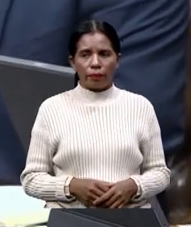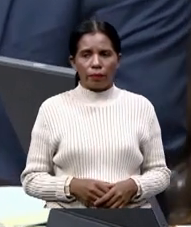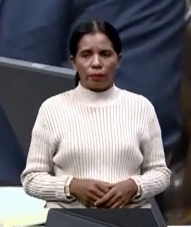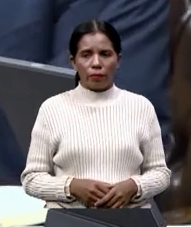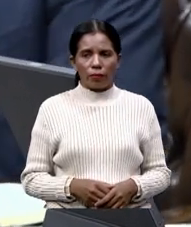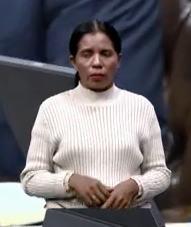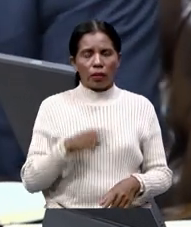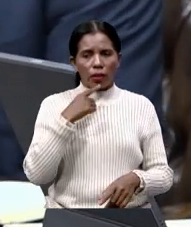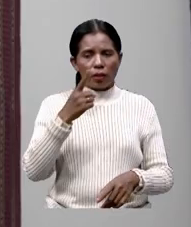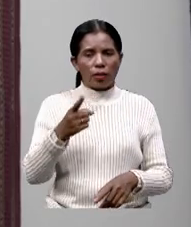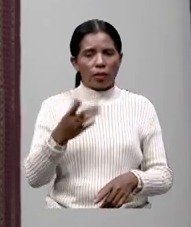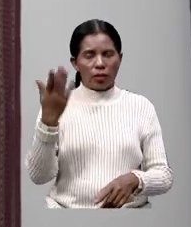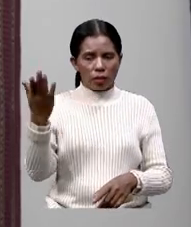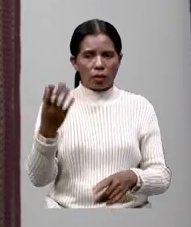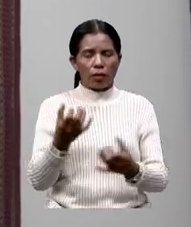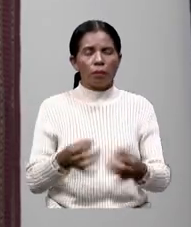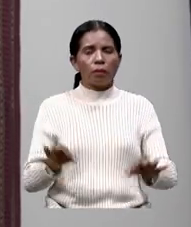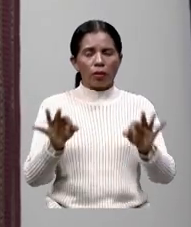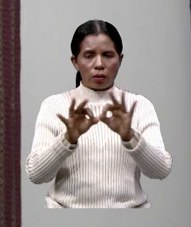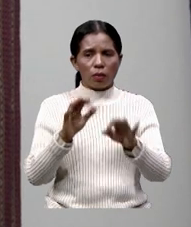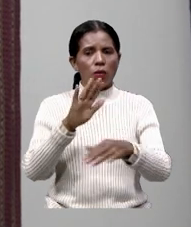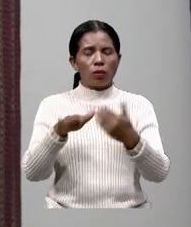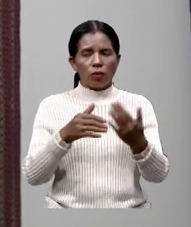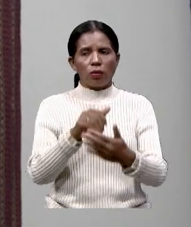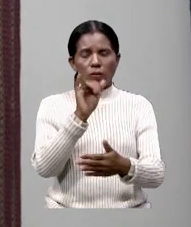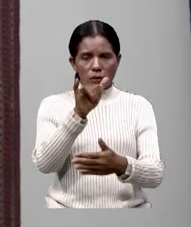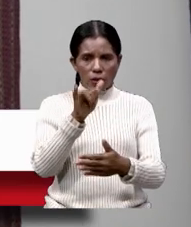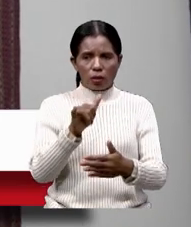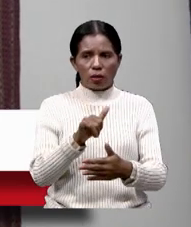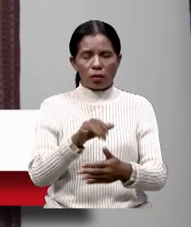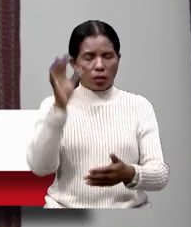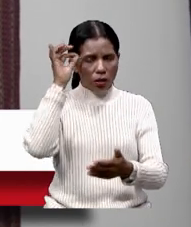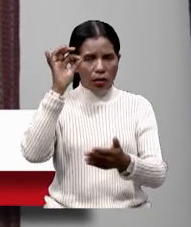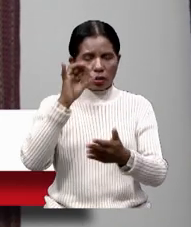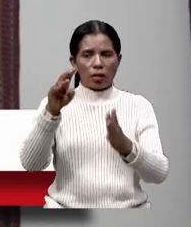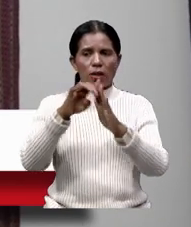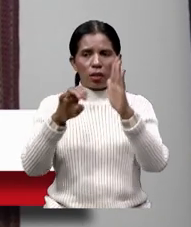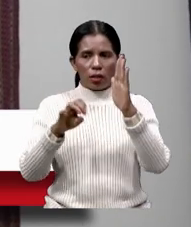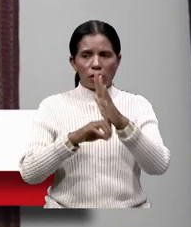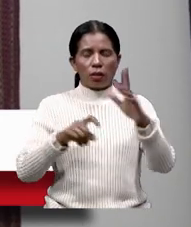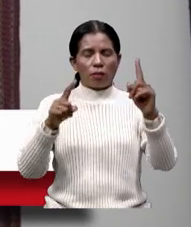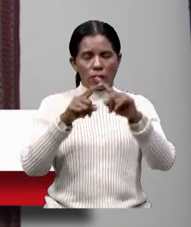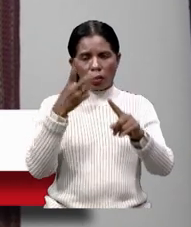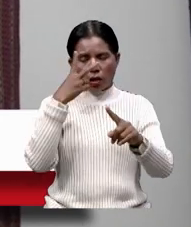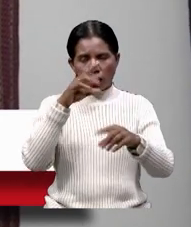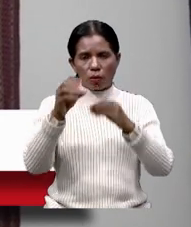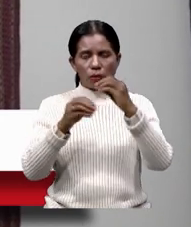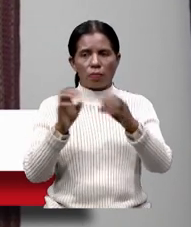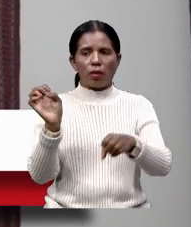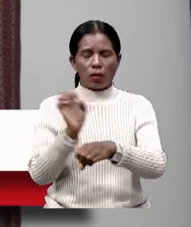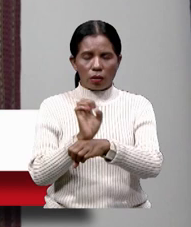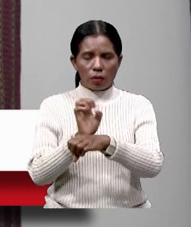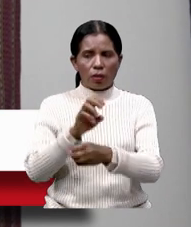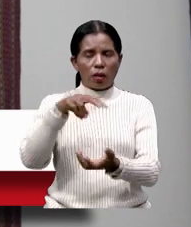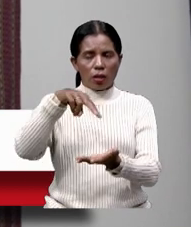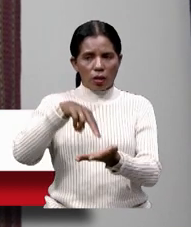batida importante nebe que o tuoto concorda, maca secretariado ba reforma economia nian estabelece ona